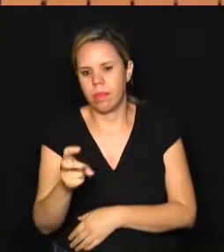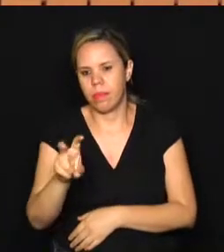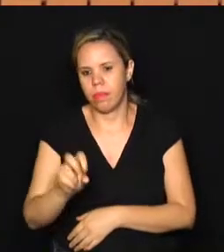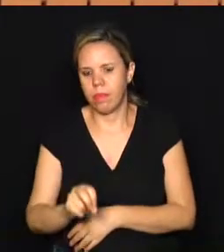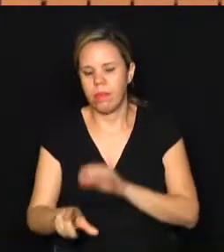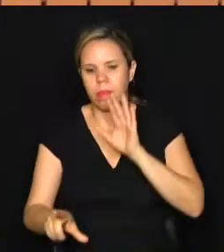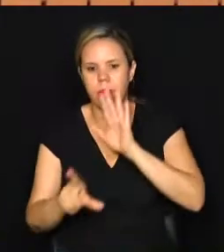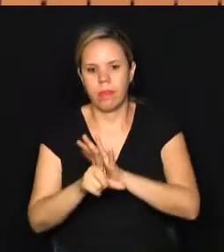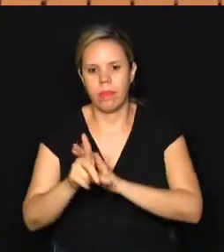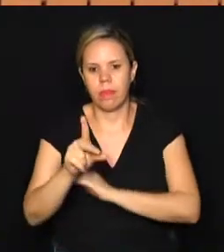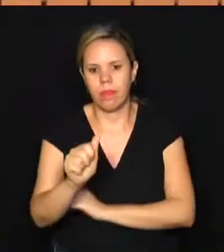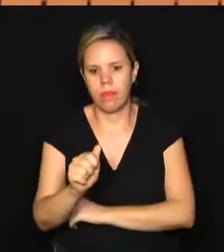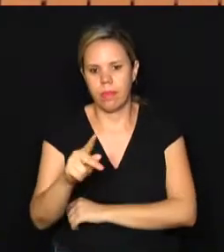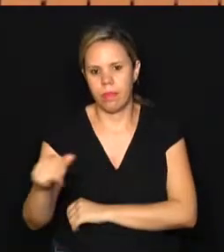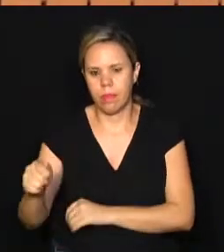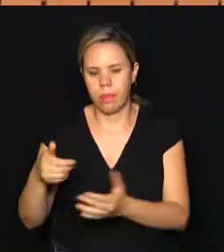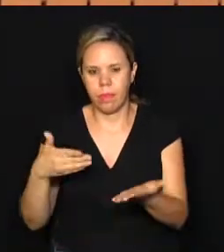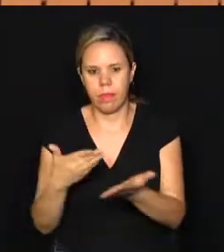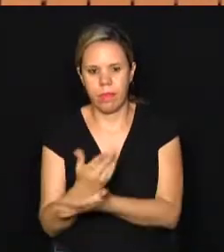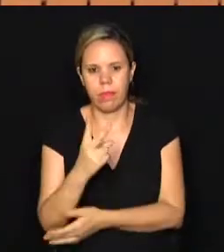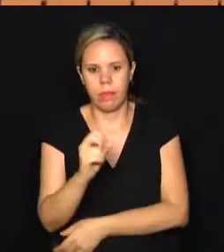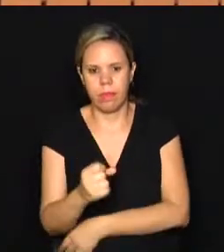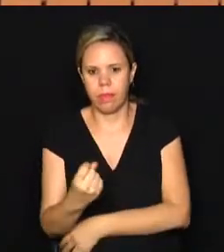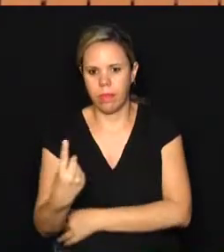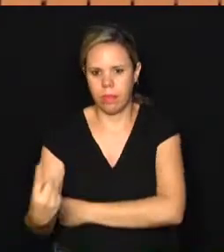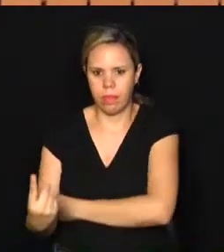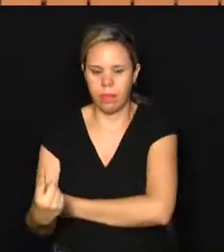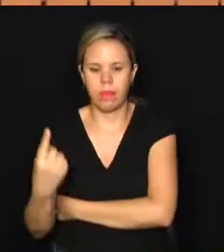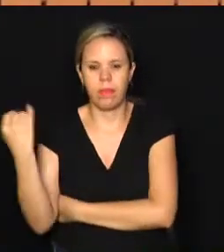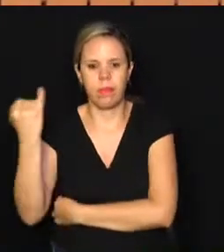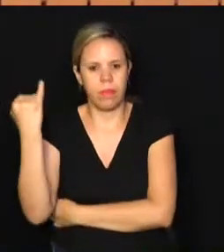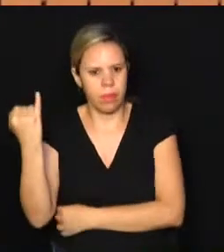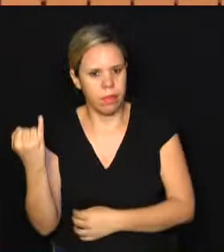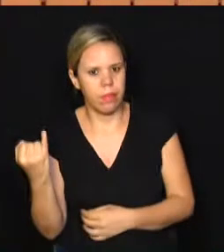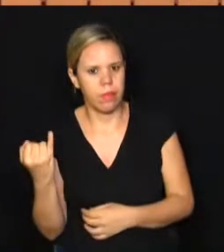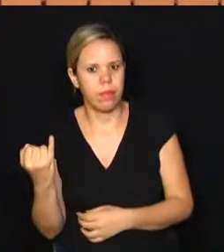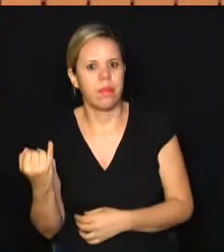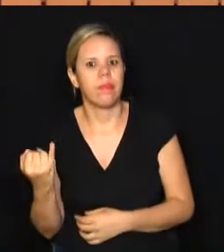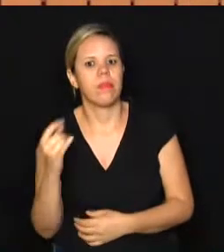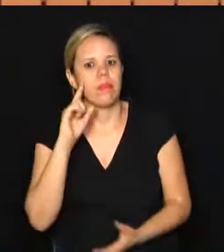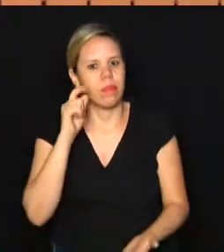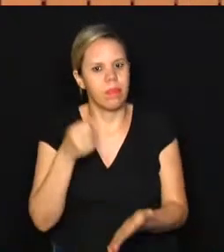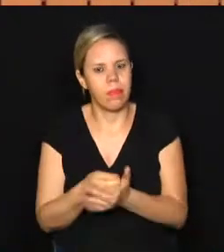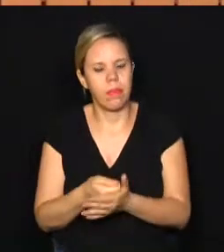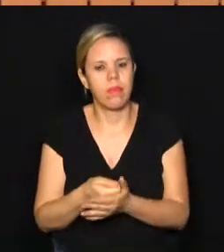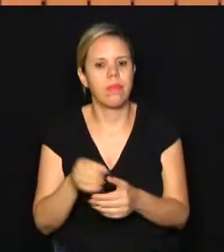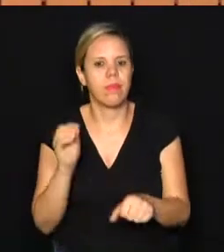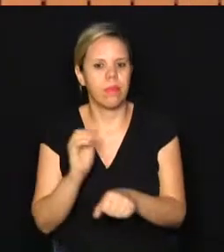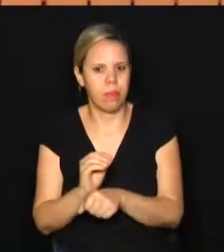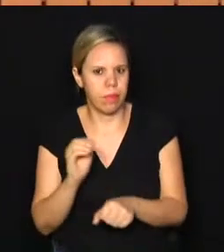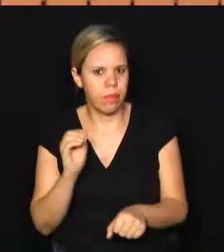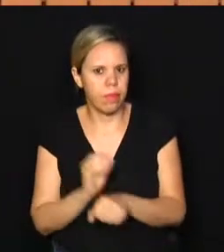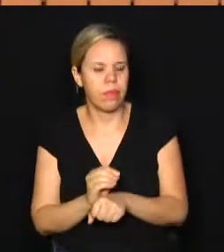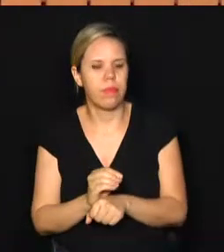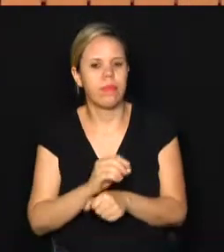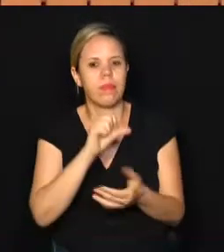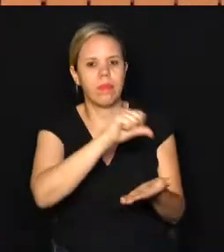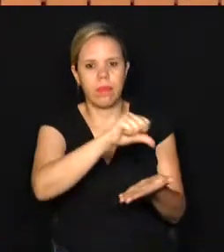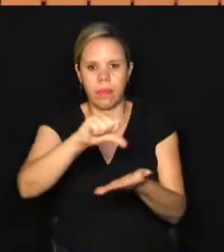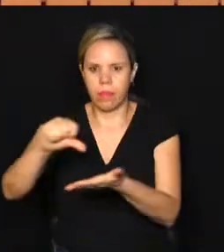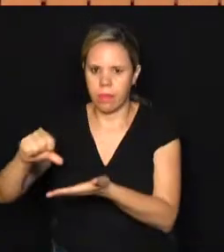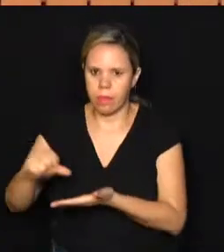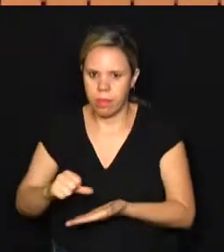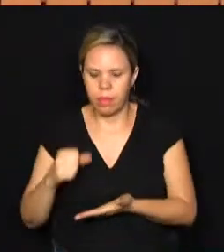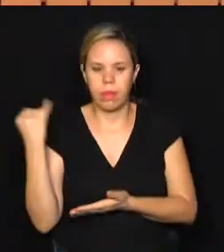lei aprovada em 2001, uma lei super importante, que vem garantindo aí a proteção dessa região, que é uma região